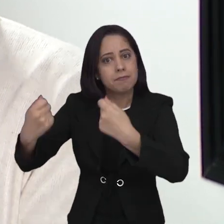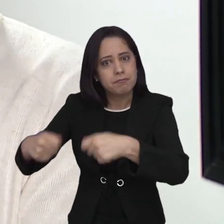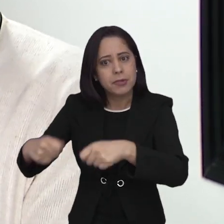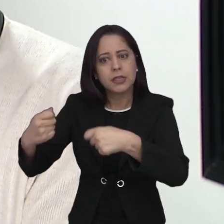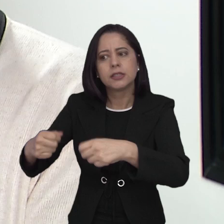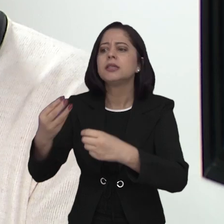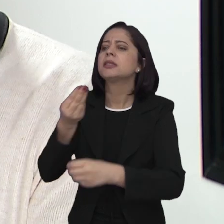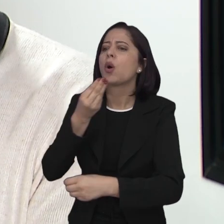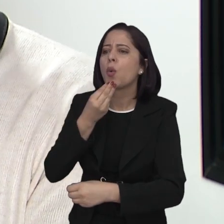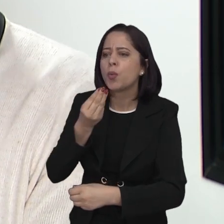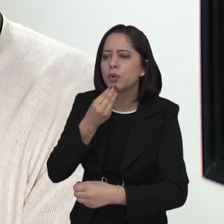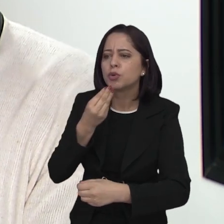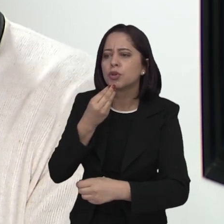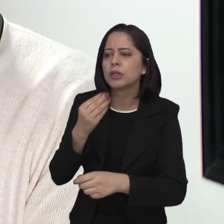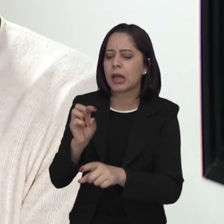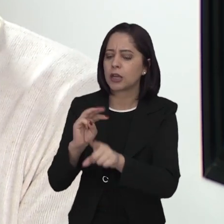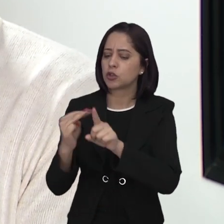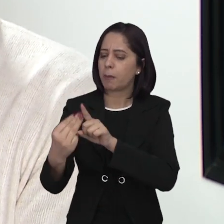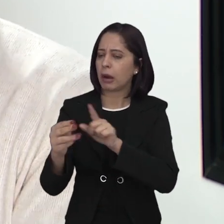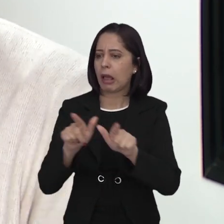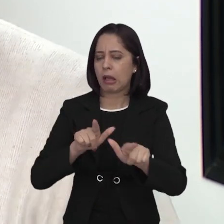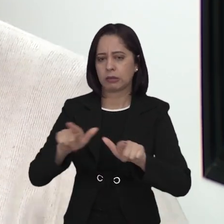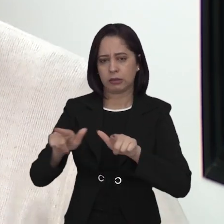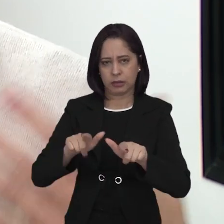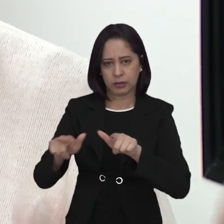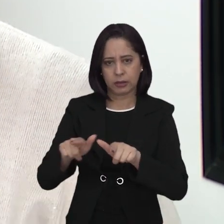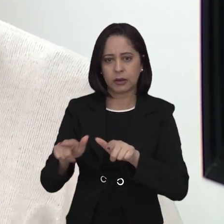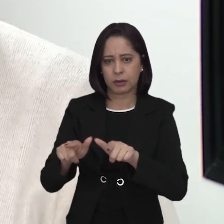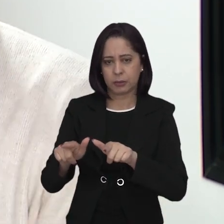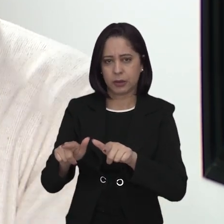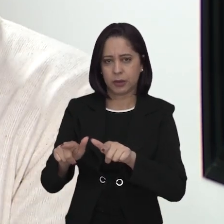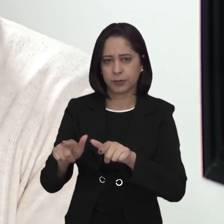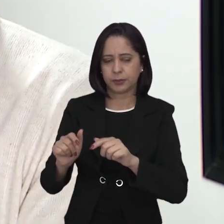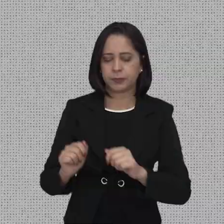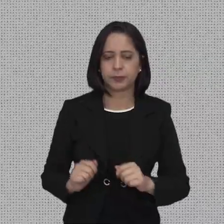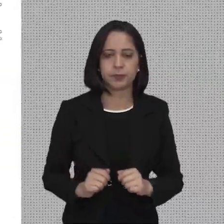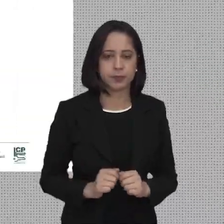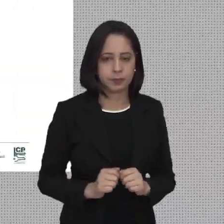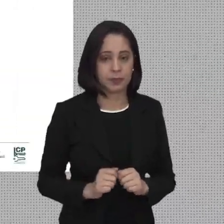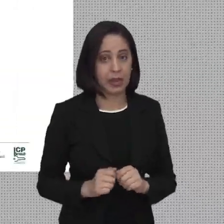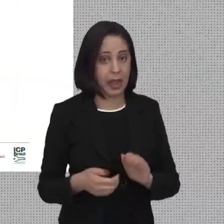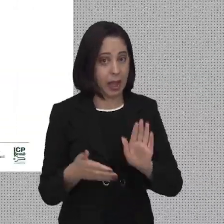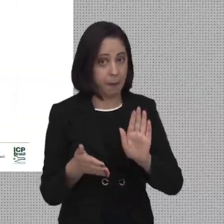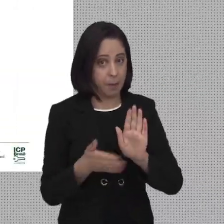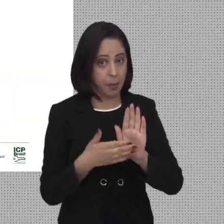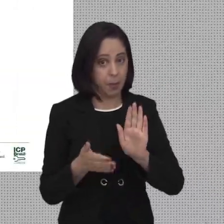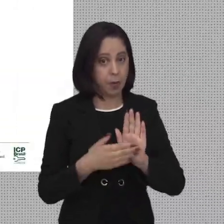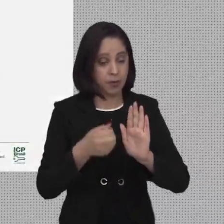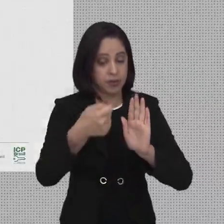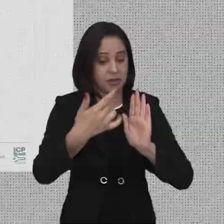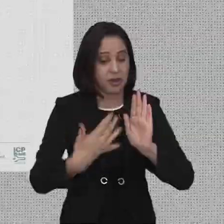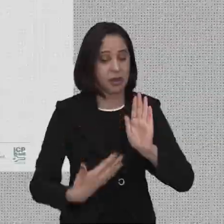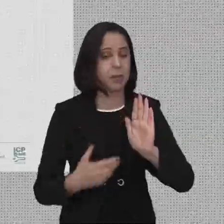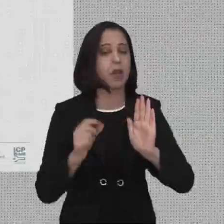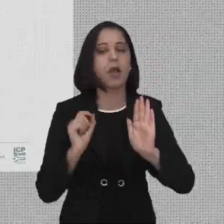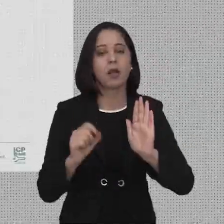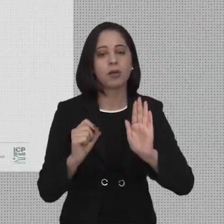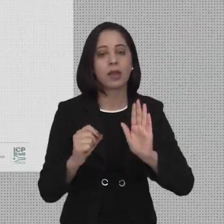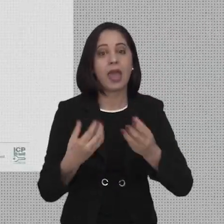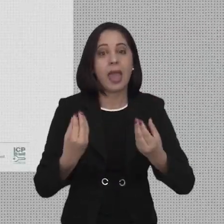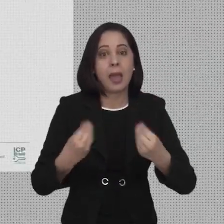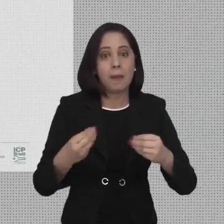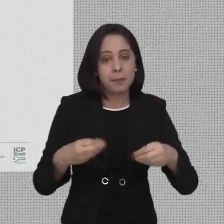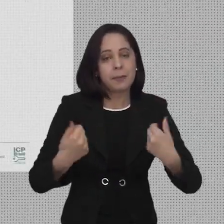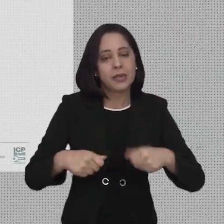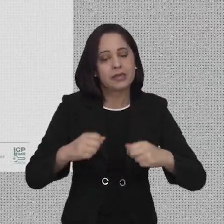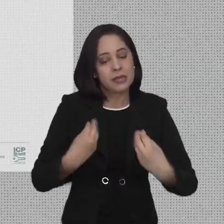necessitam de uma oportunidade no mercado de trabalho para fazer frente aos homens, né? A proposta destaca que é preciso